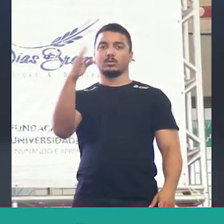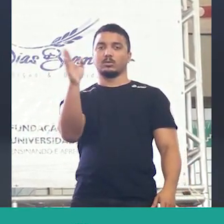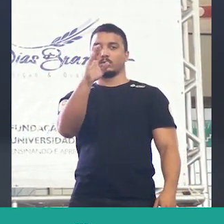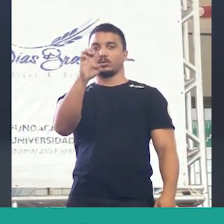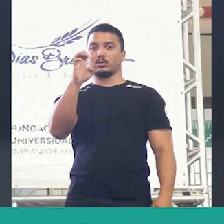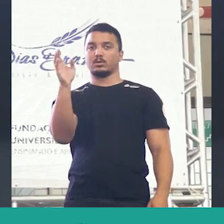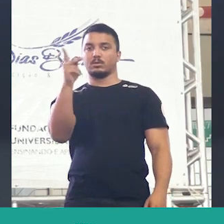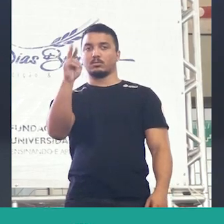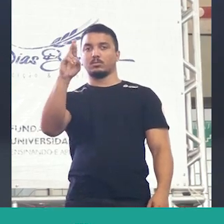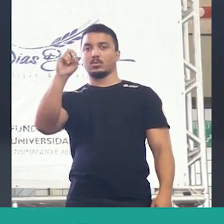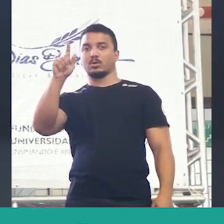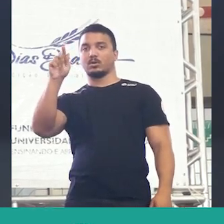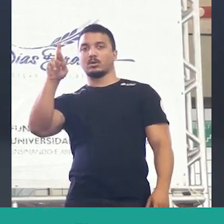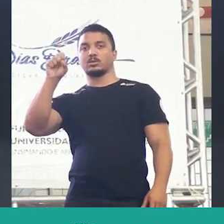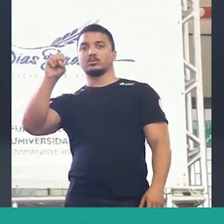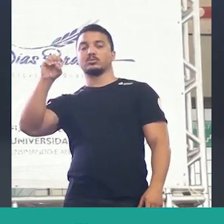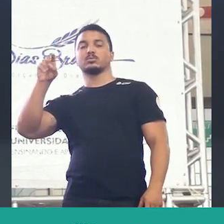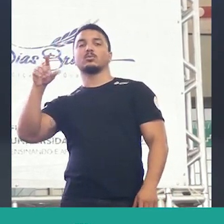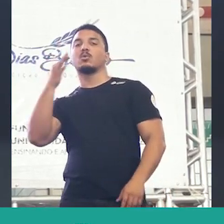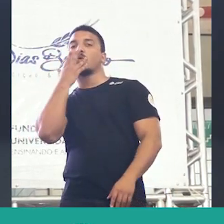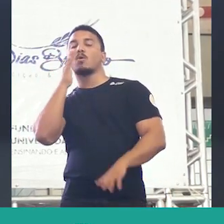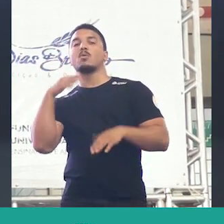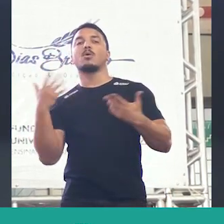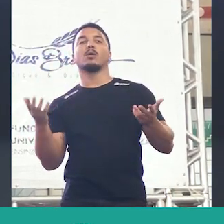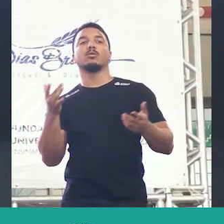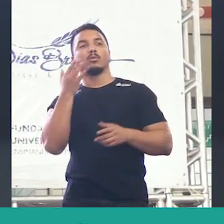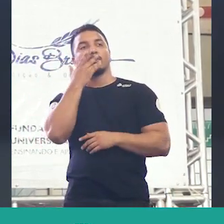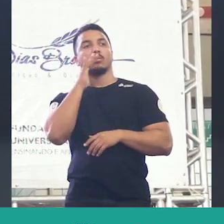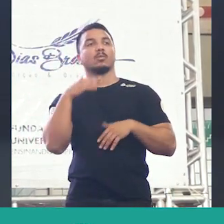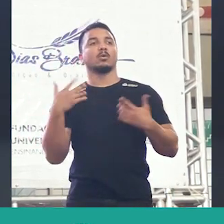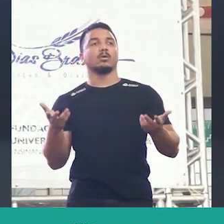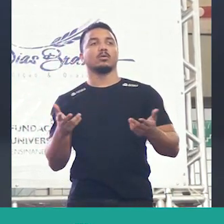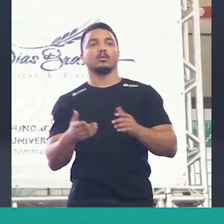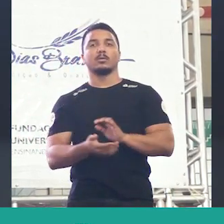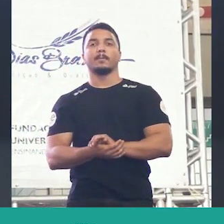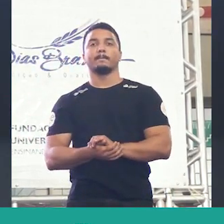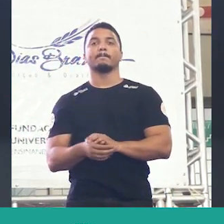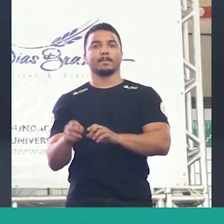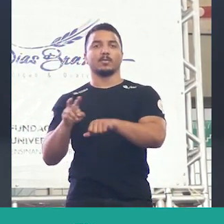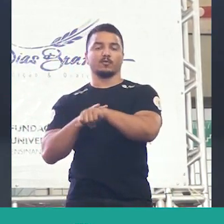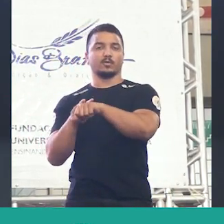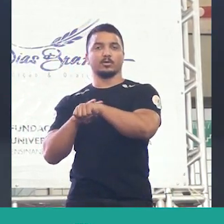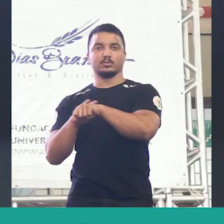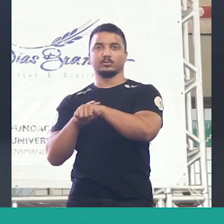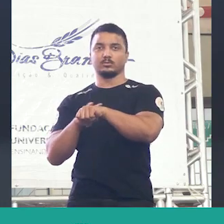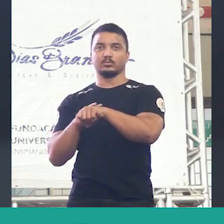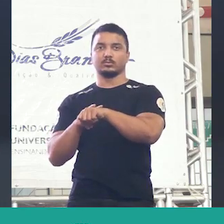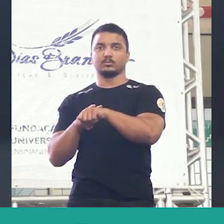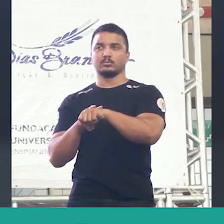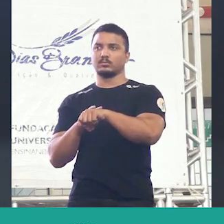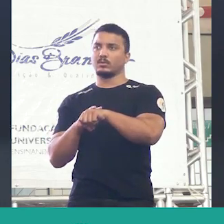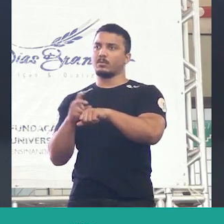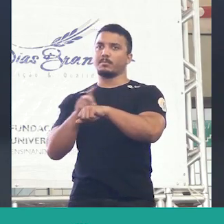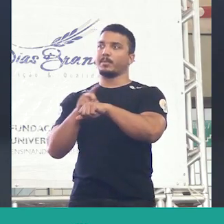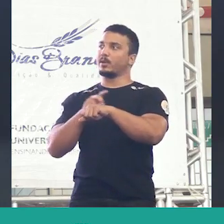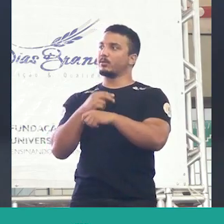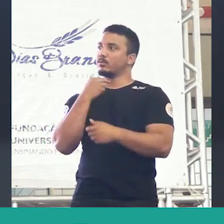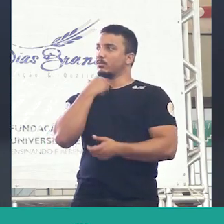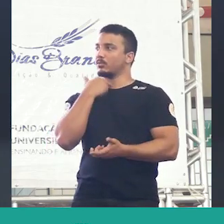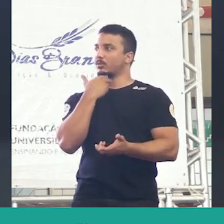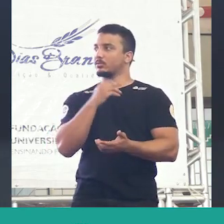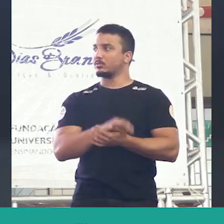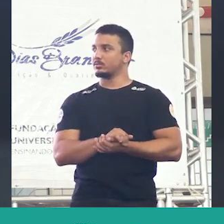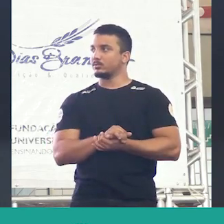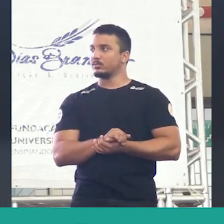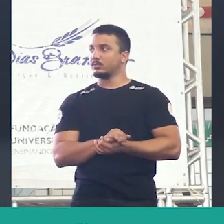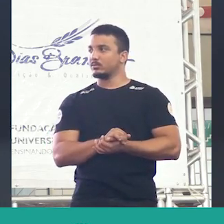e... Qual a cor? Qual a cor? Verde. Não pode ser preta, pessoal. Senão